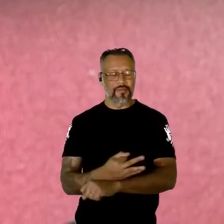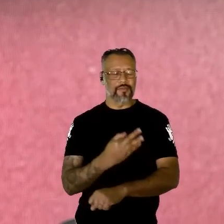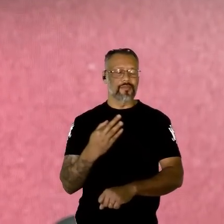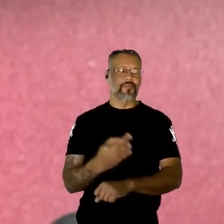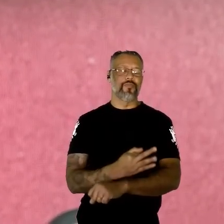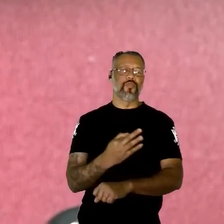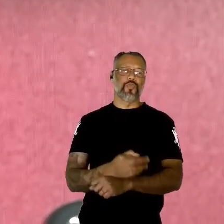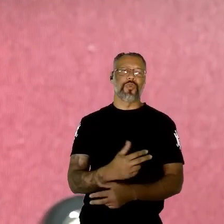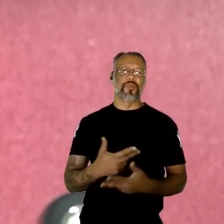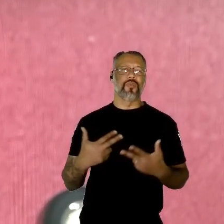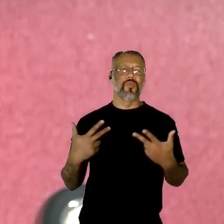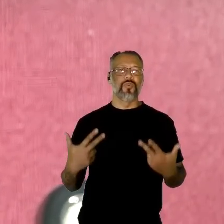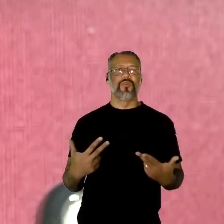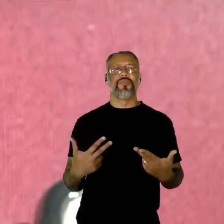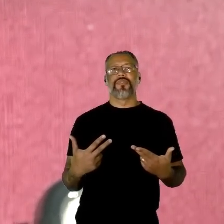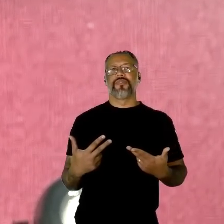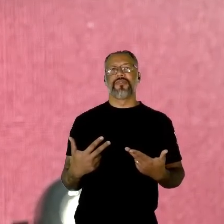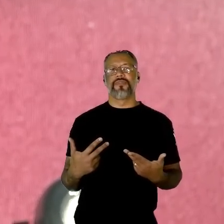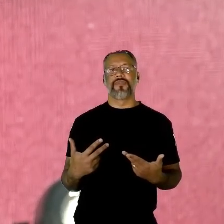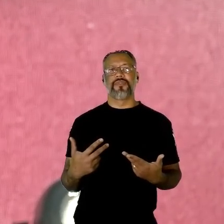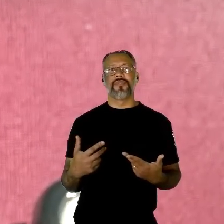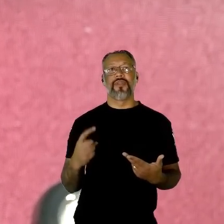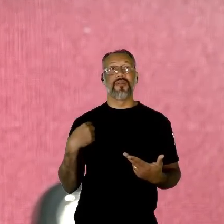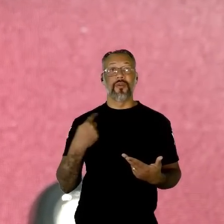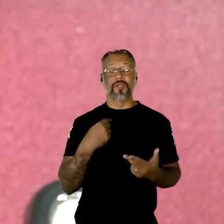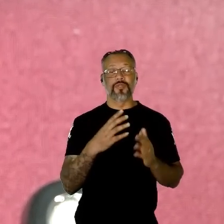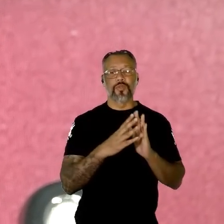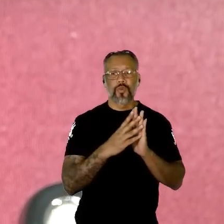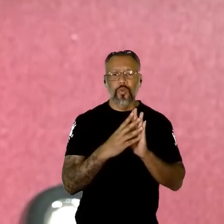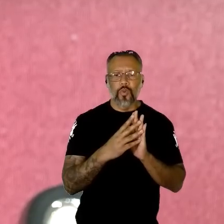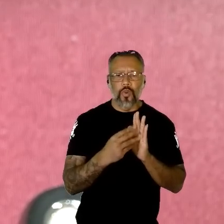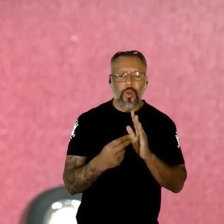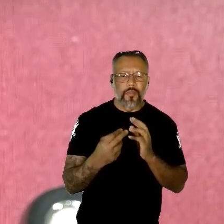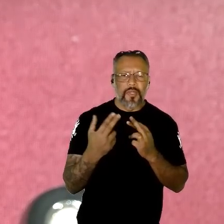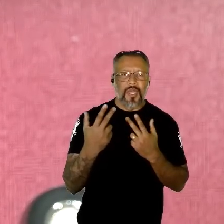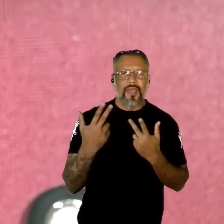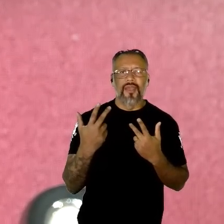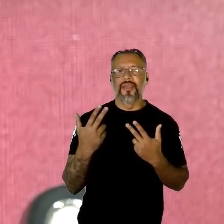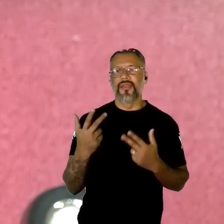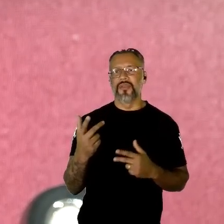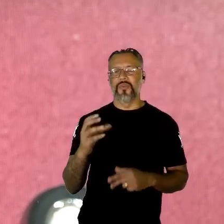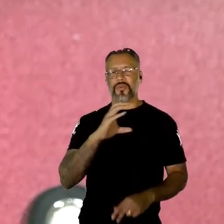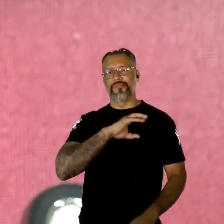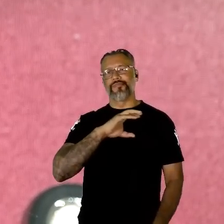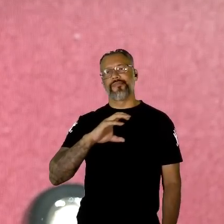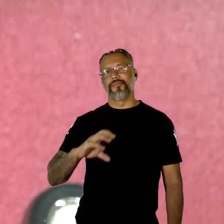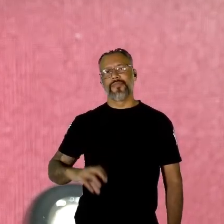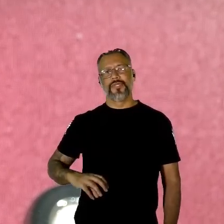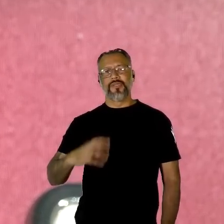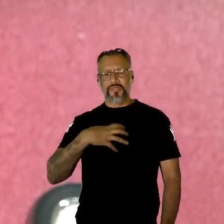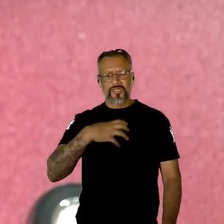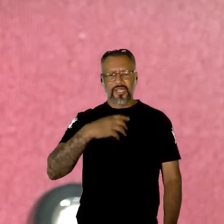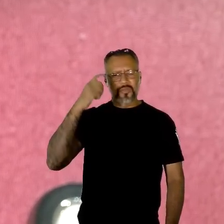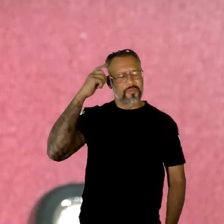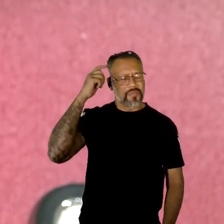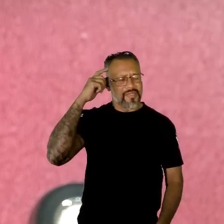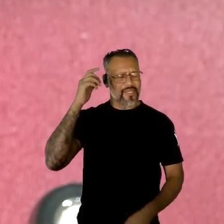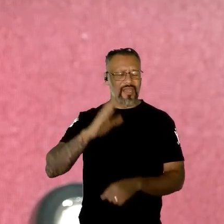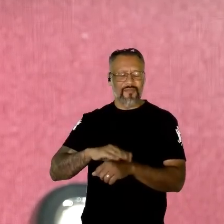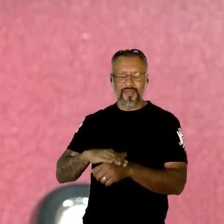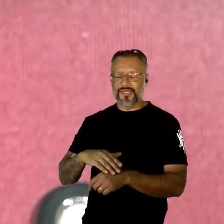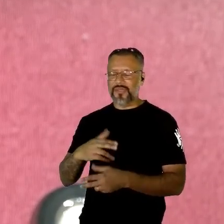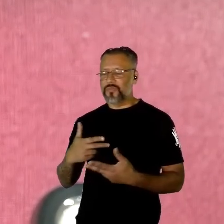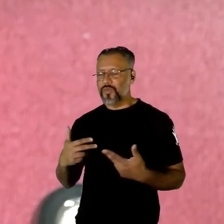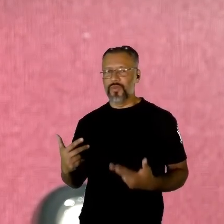ao ponto de me tornar semelhante a Cristo no modo de pensar sentir agir fazer esse poder